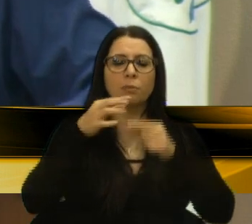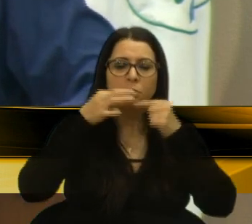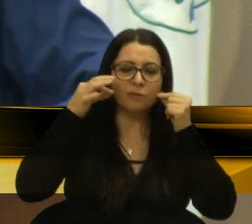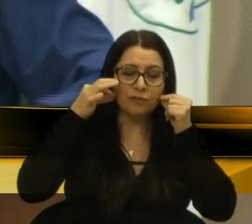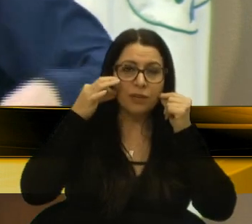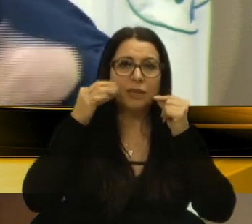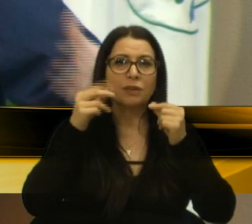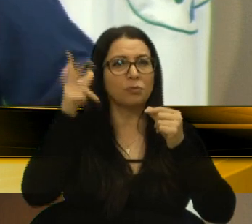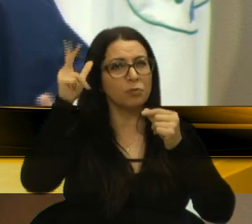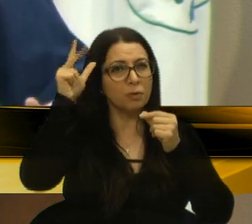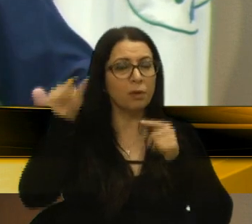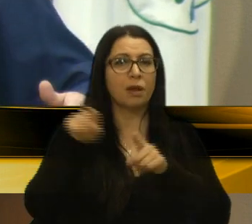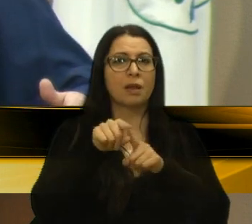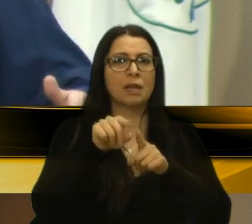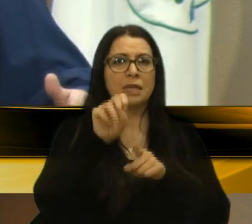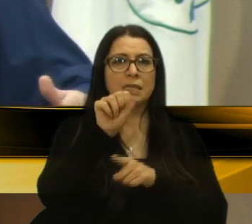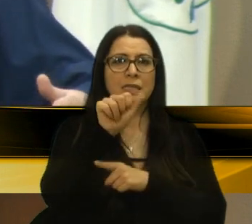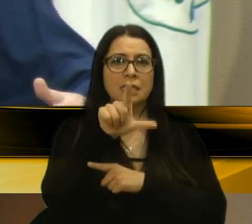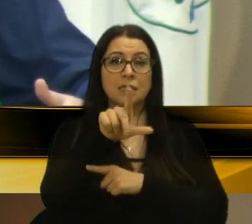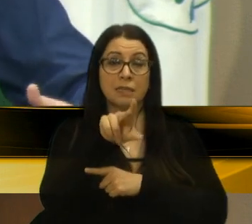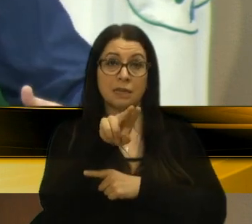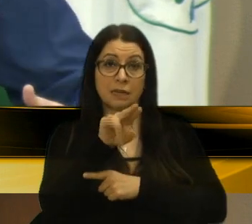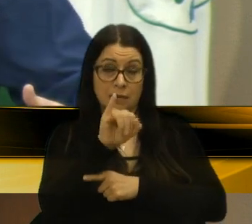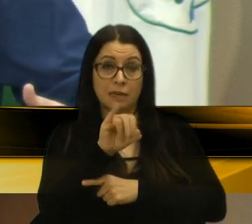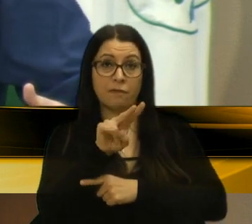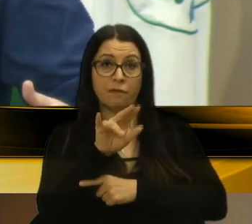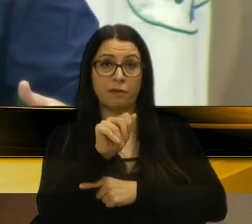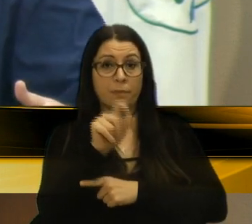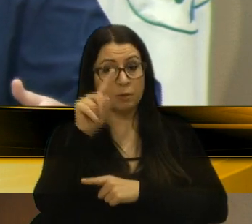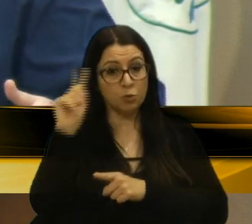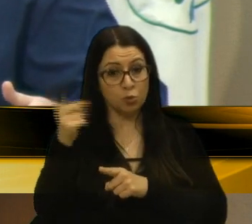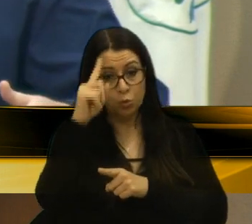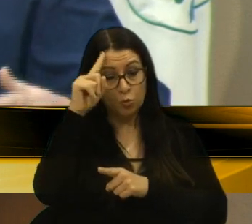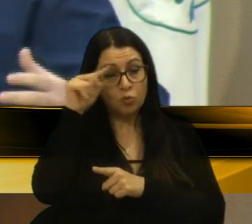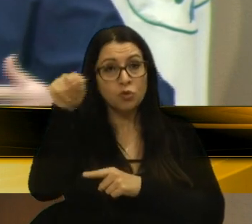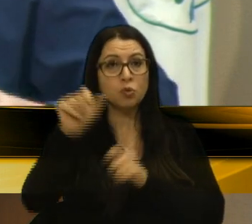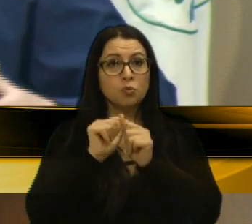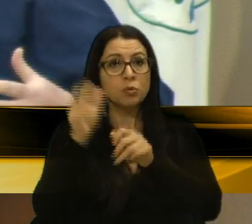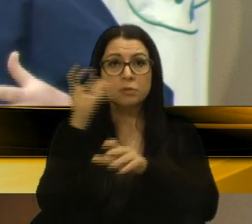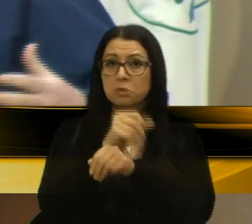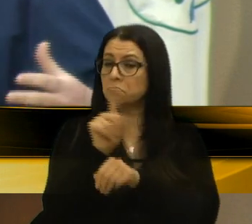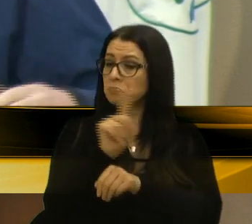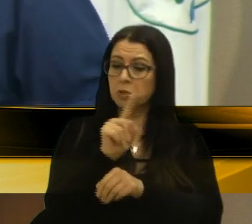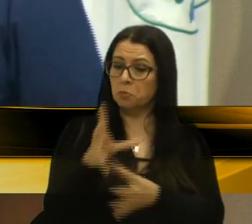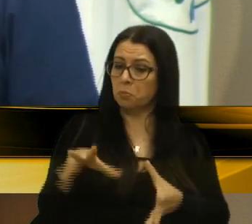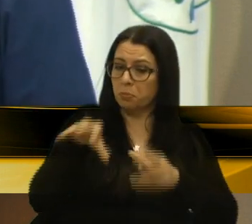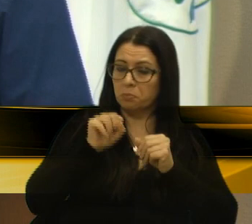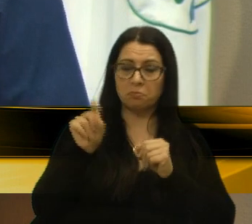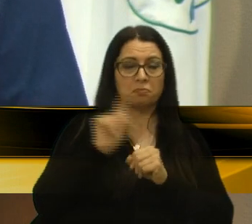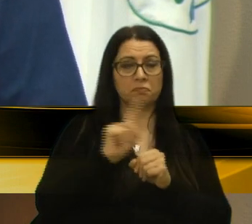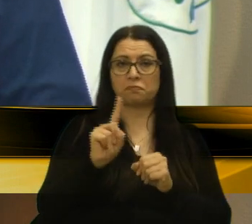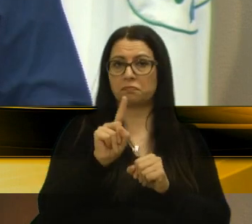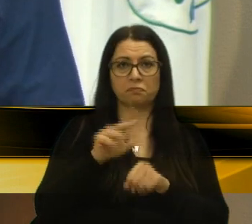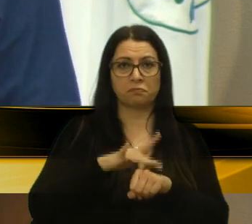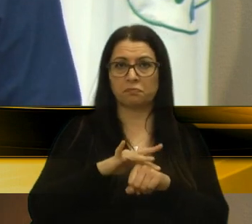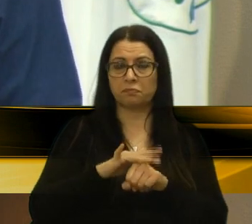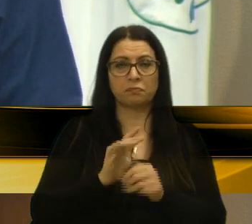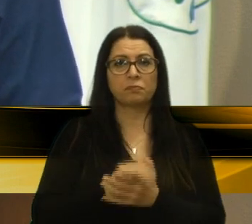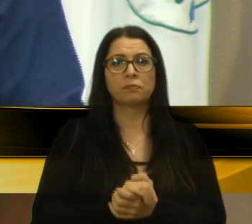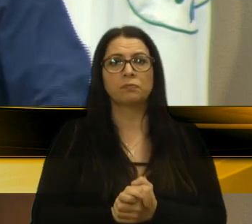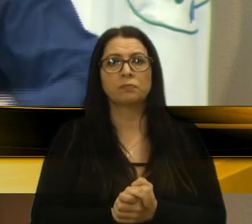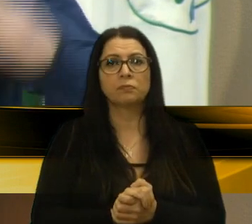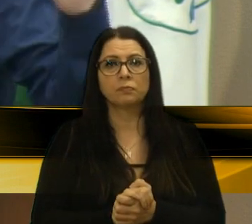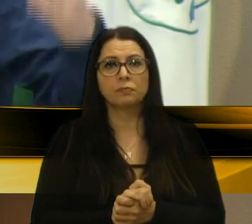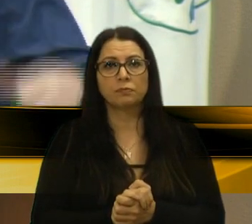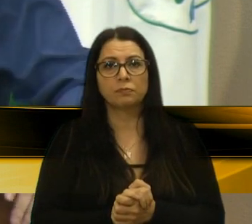lidando com esses cavalos, tratando e passando o dia todo com esses animais, e nenhuma pessoa foi identificada com essa